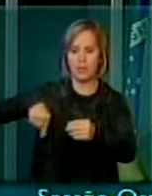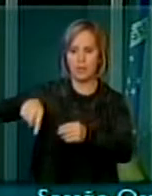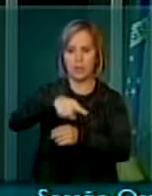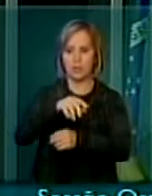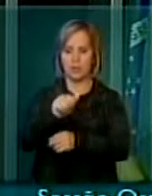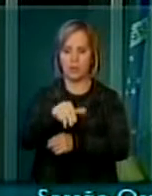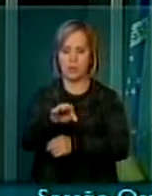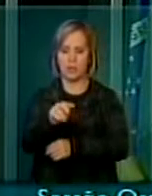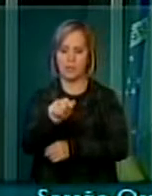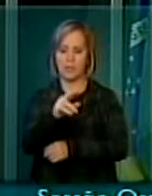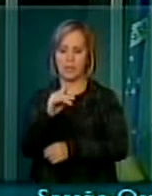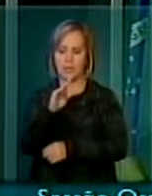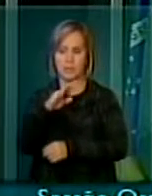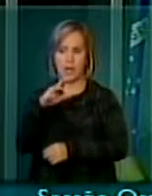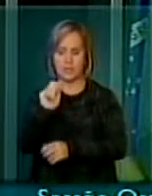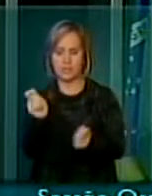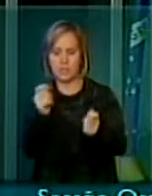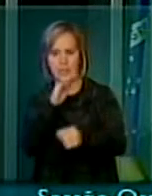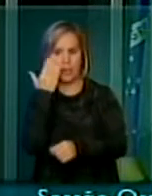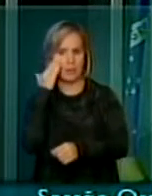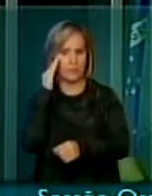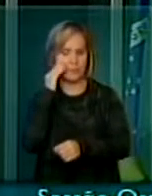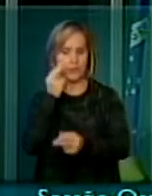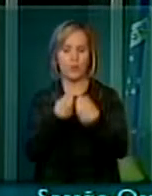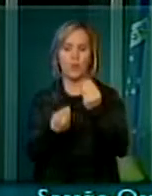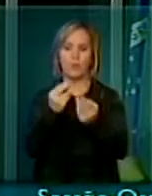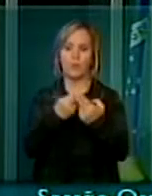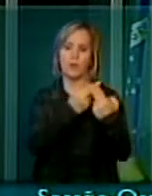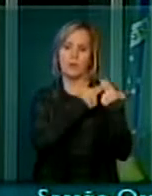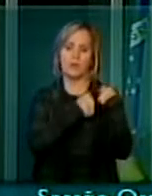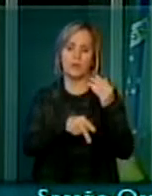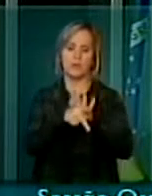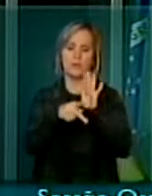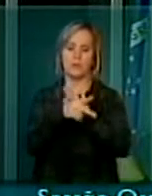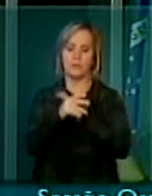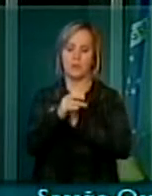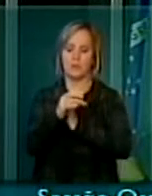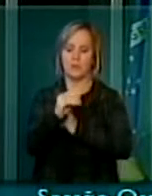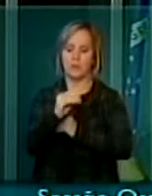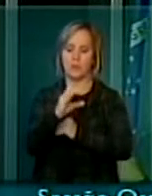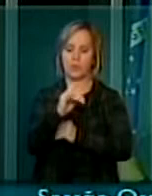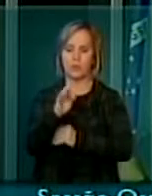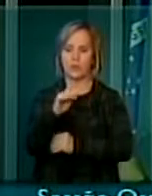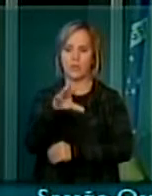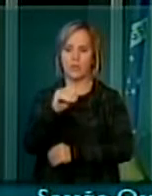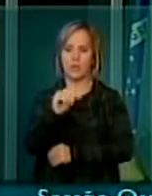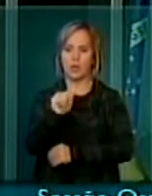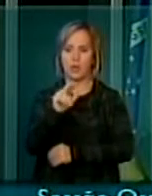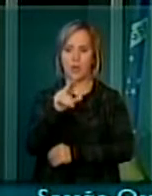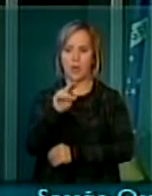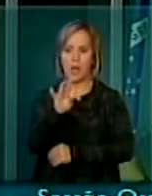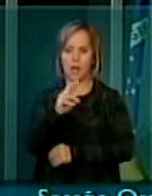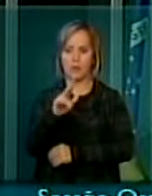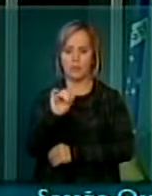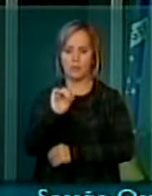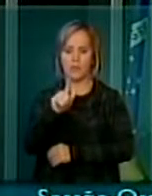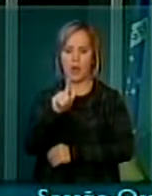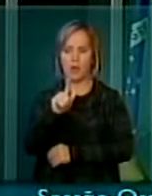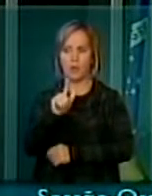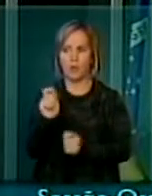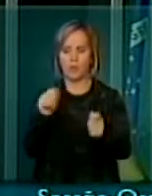amplia a compreensão do papel desempenhado pelo Oceano Austral do ciclo global. A variação do